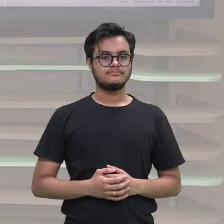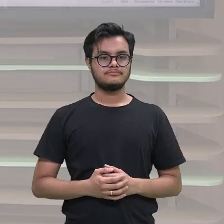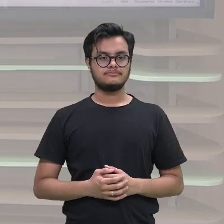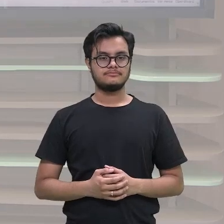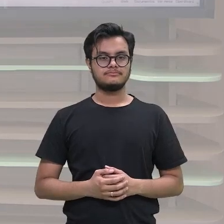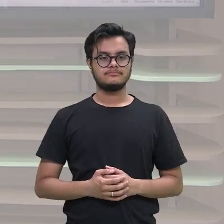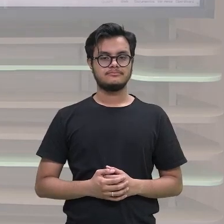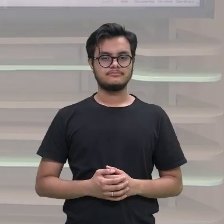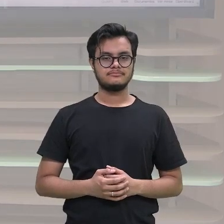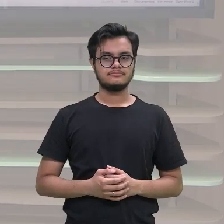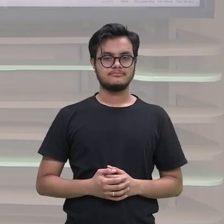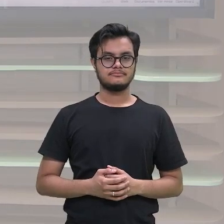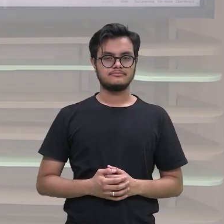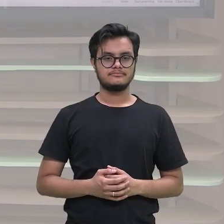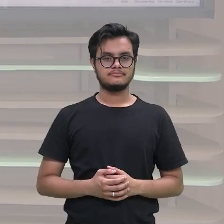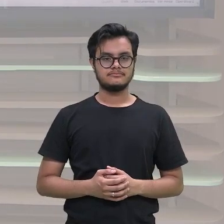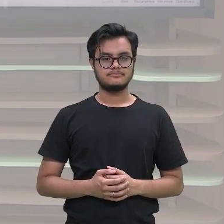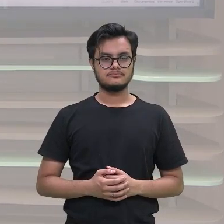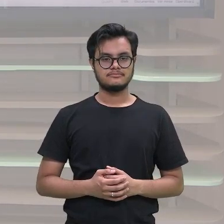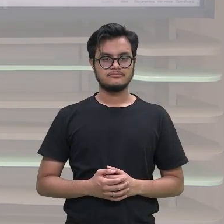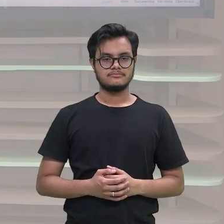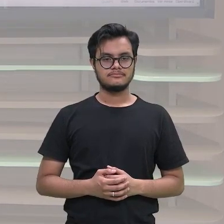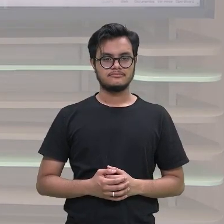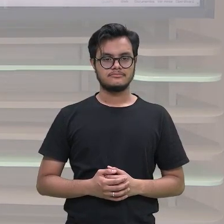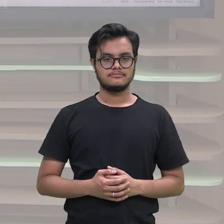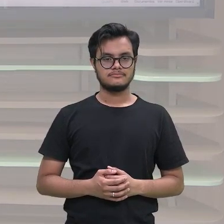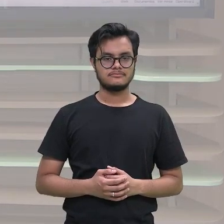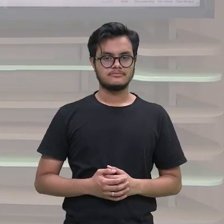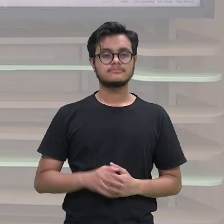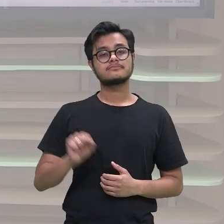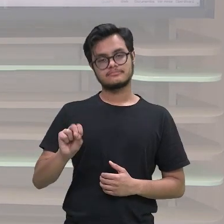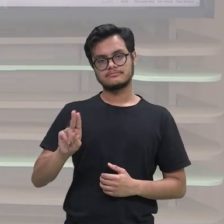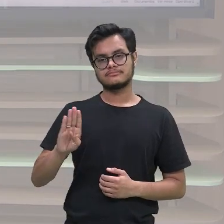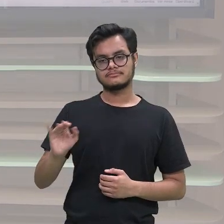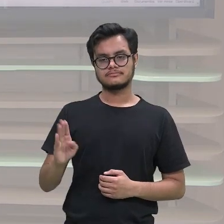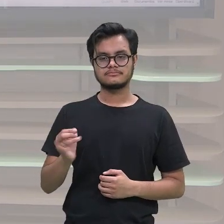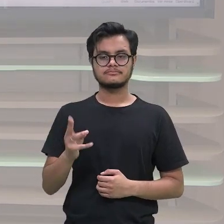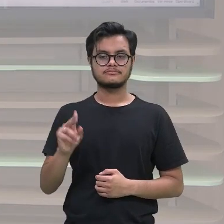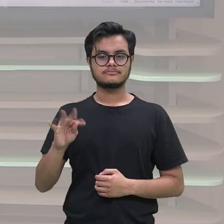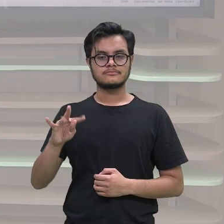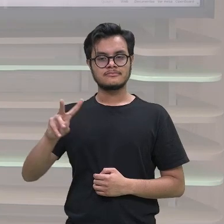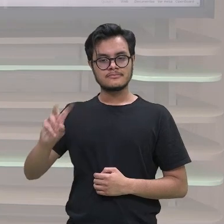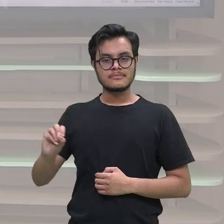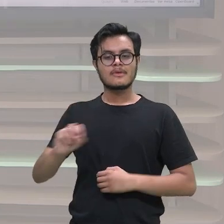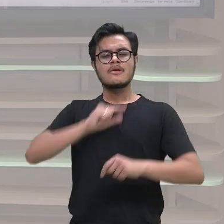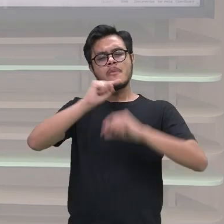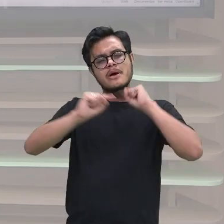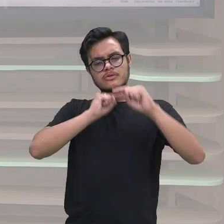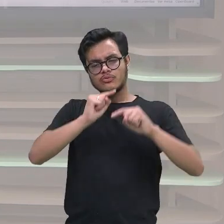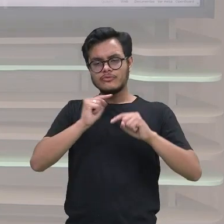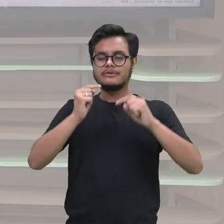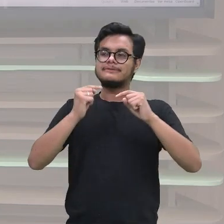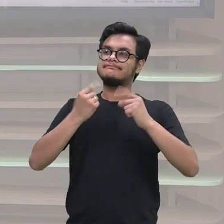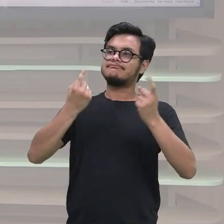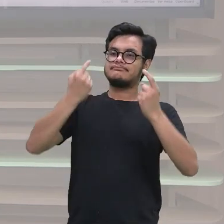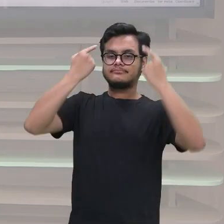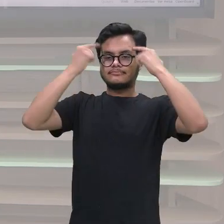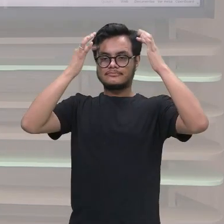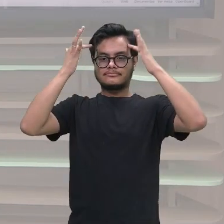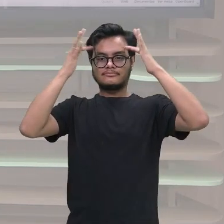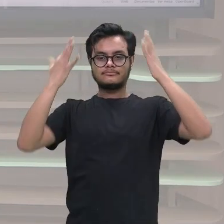estiver. Então, ele está no modo subjuntivo. É uma dúvida, é uma hipótese, é